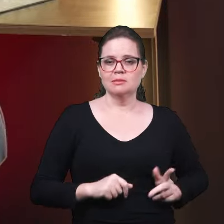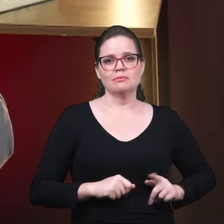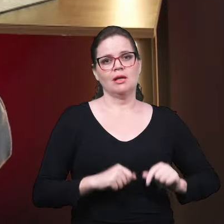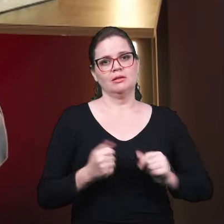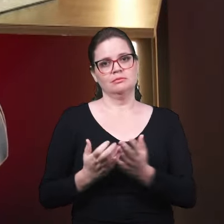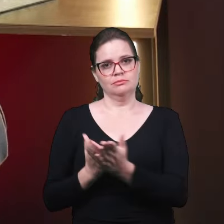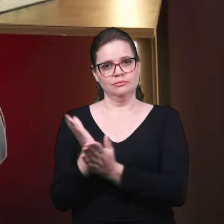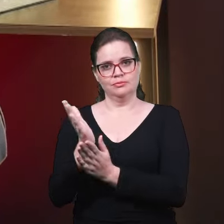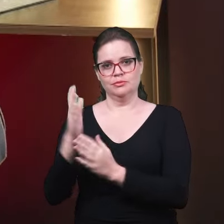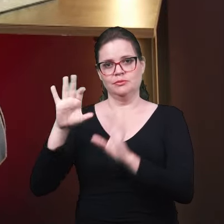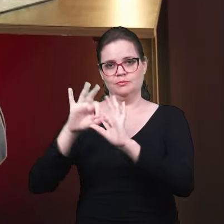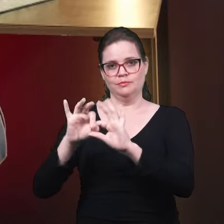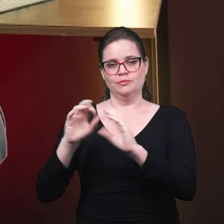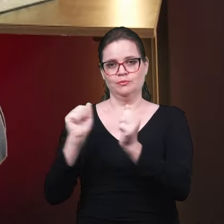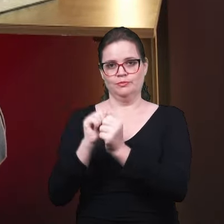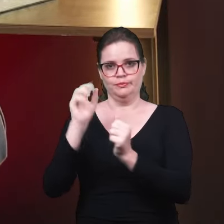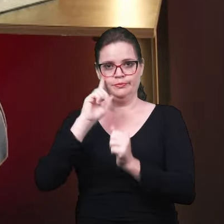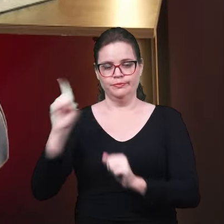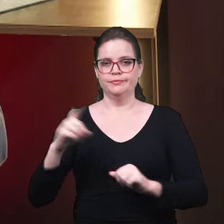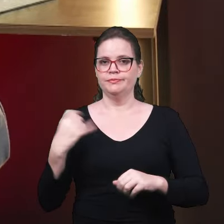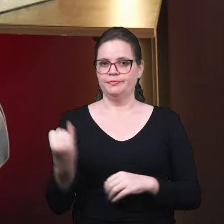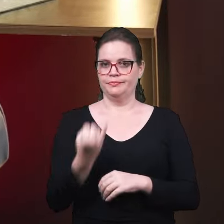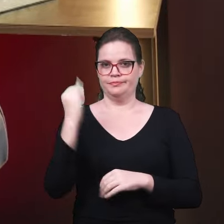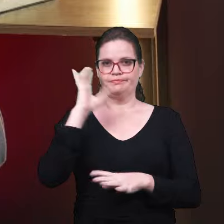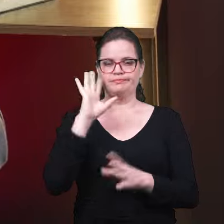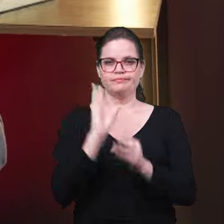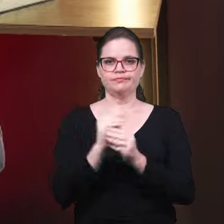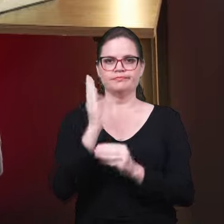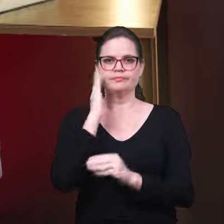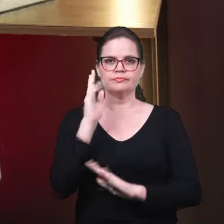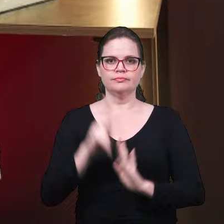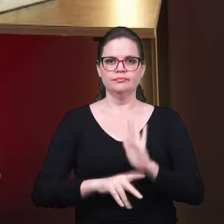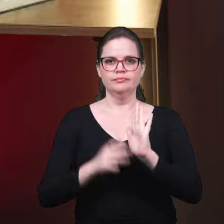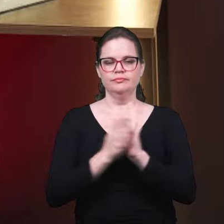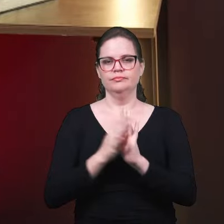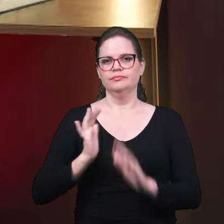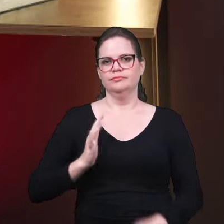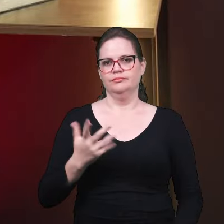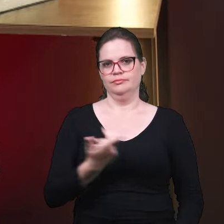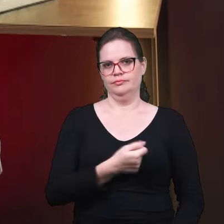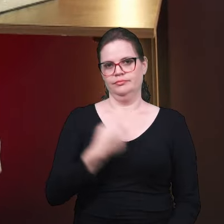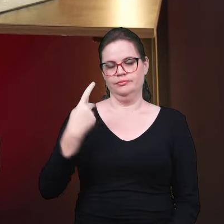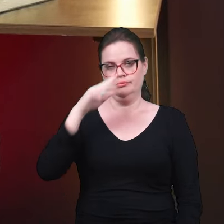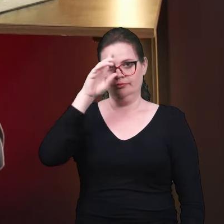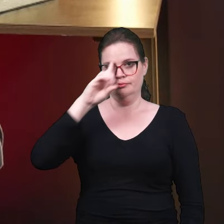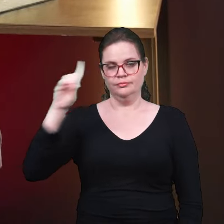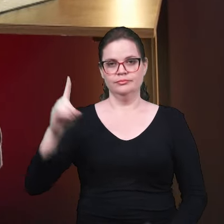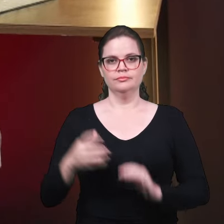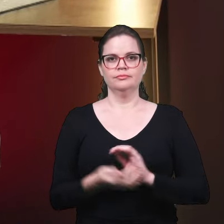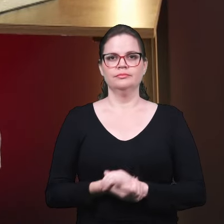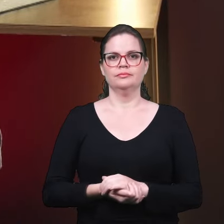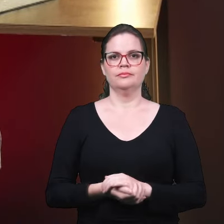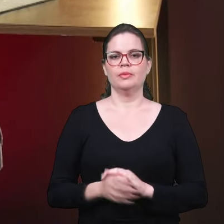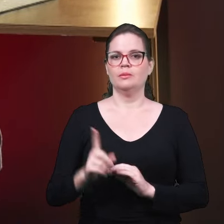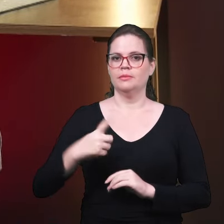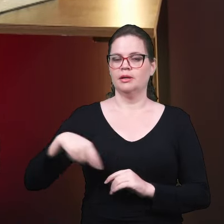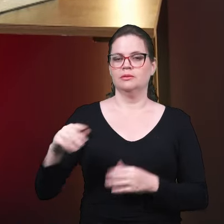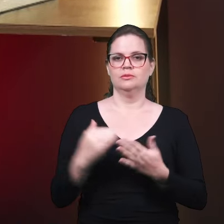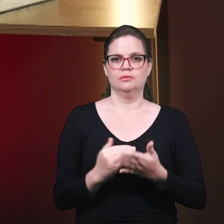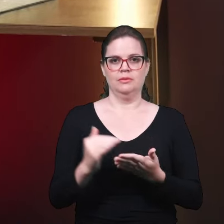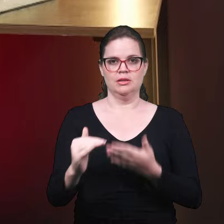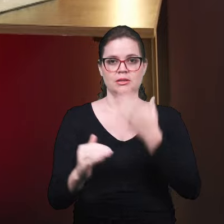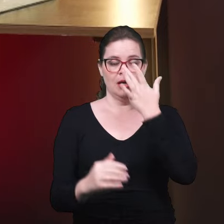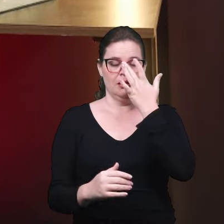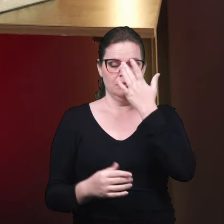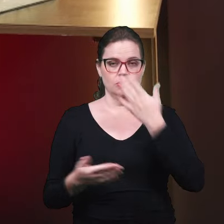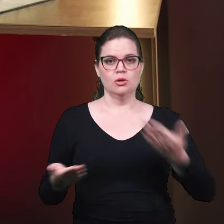possamos ter ciência desse projeto de salvação da parte de Deus. Mas para nós iniciarmos aqui, o nome do